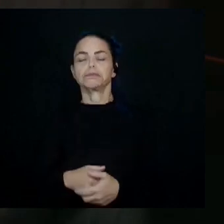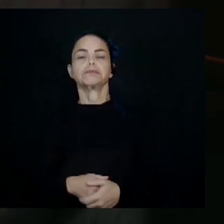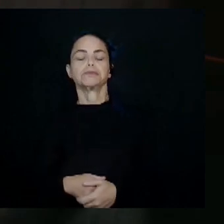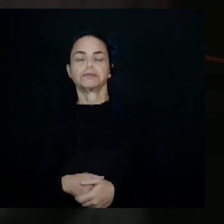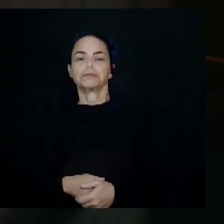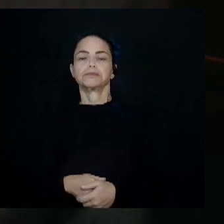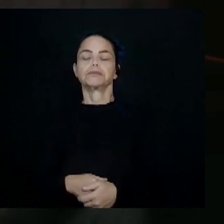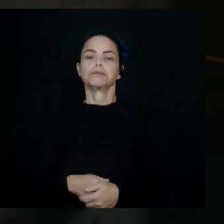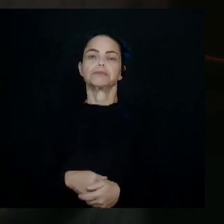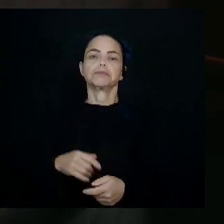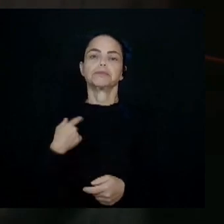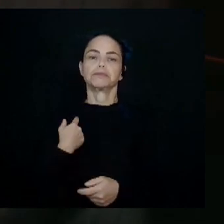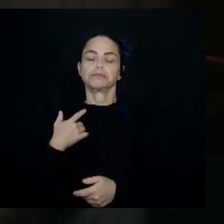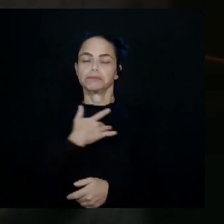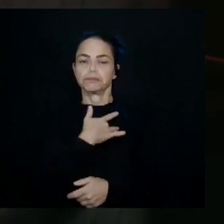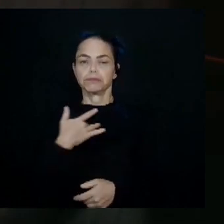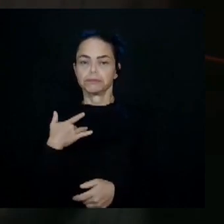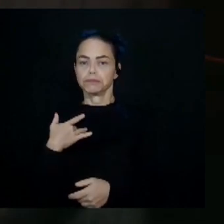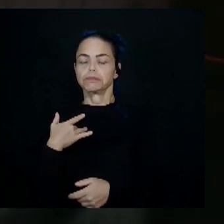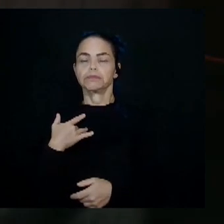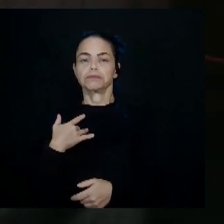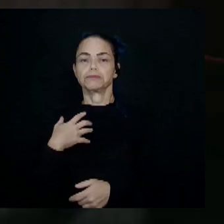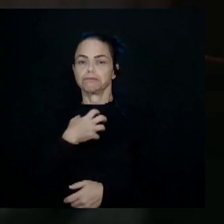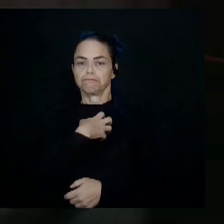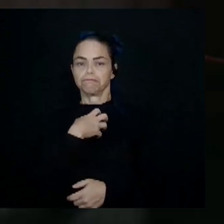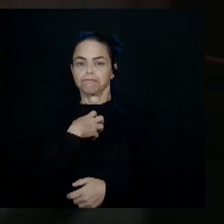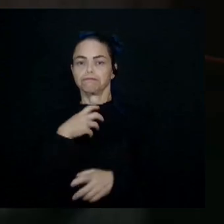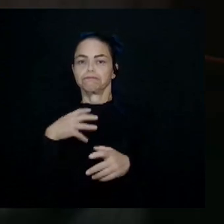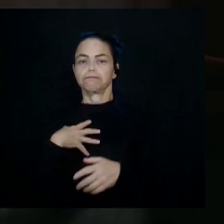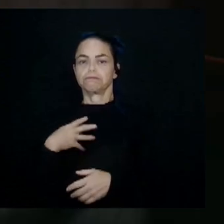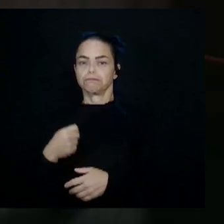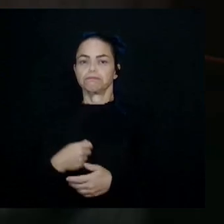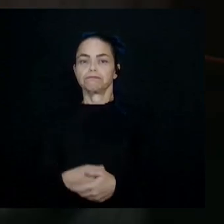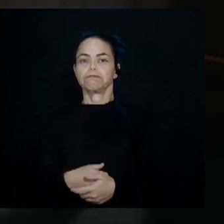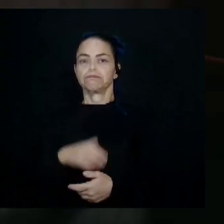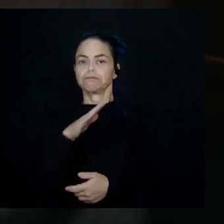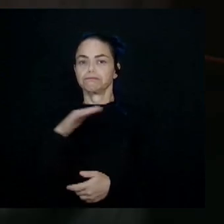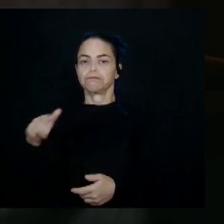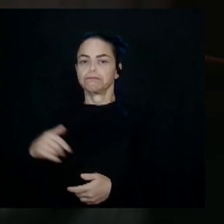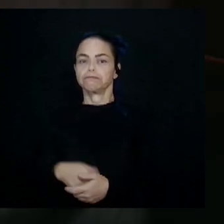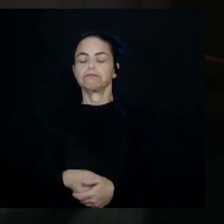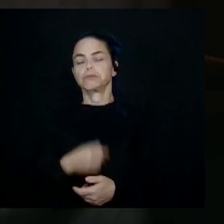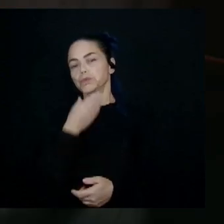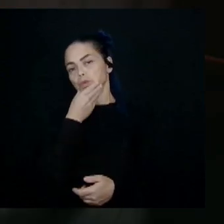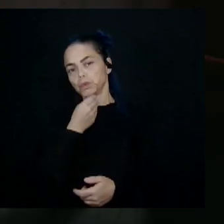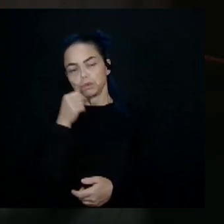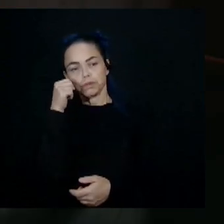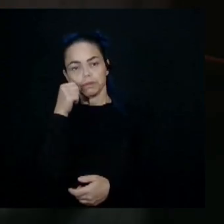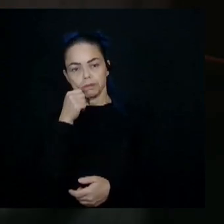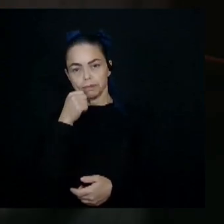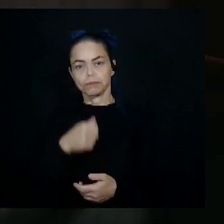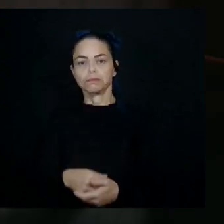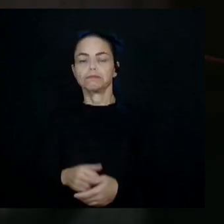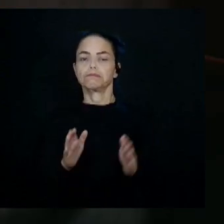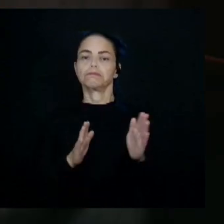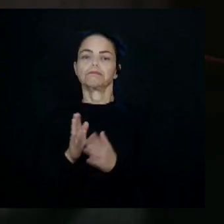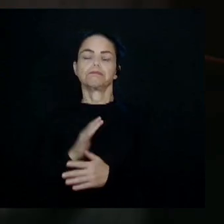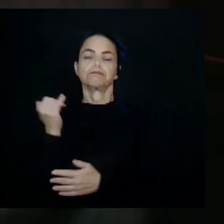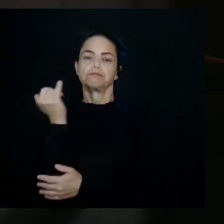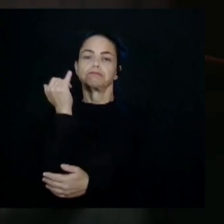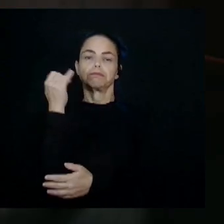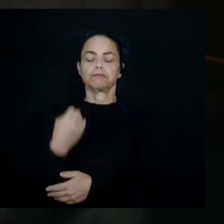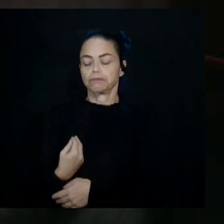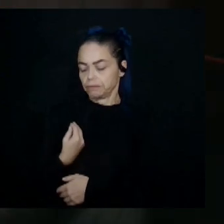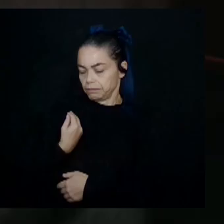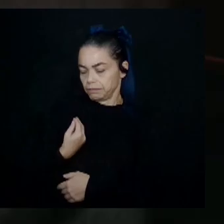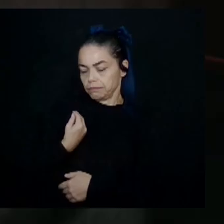a saúde emocional dos nossos filhos, das nossas crianças, tanto menino quanto menina. É um momento crucial da vida, essa